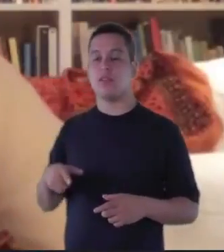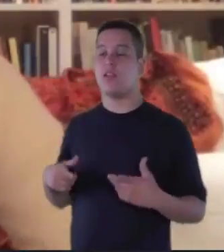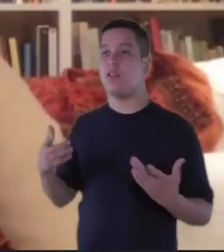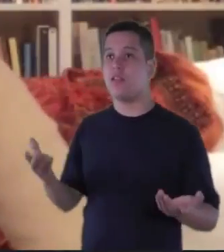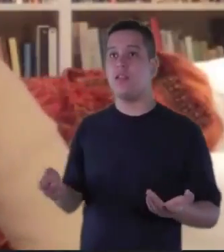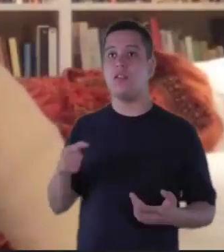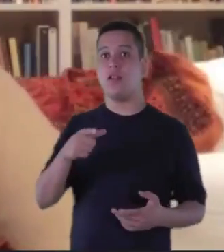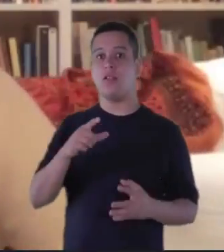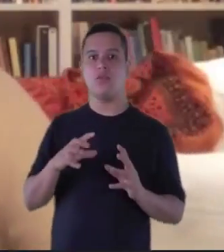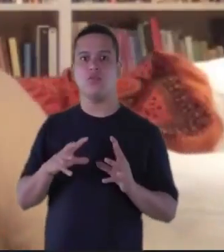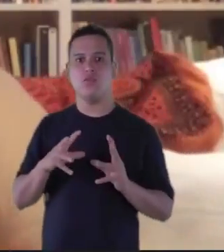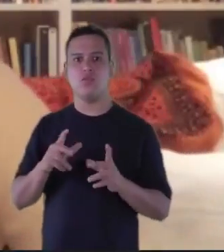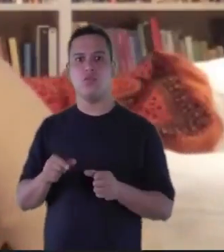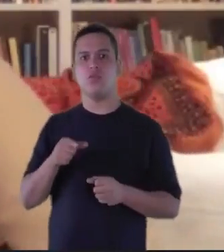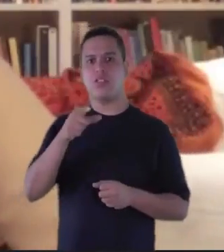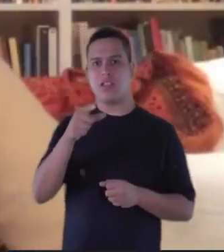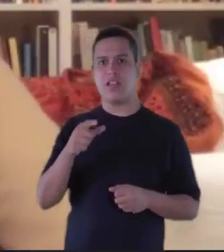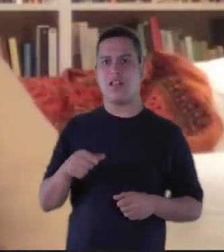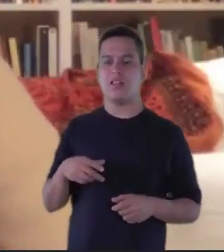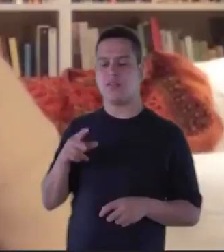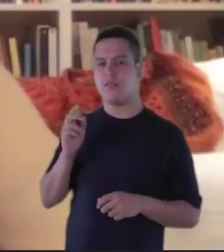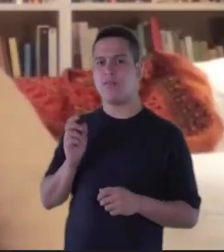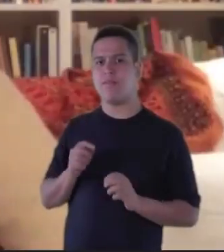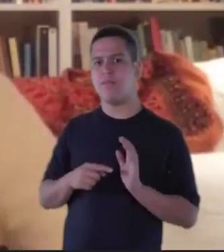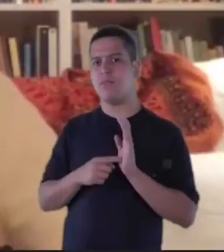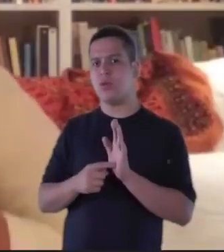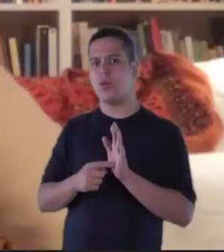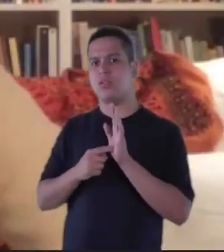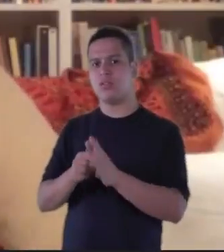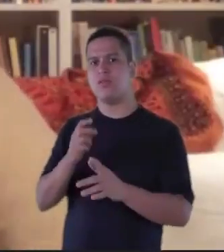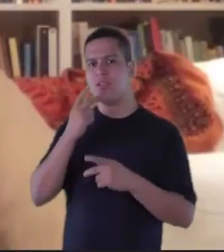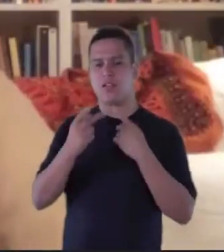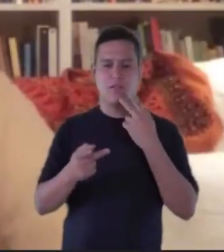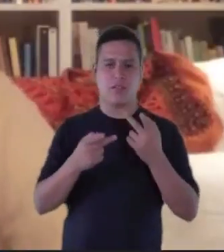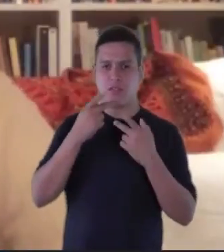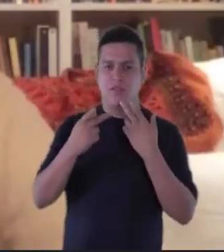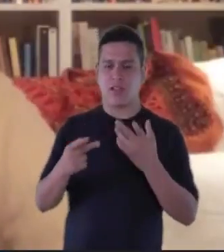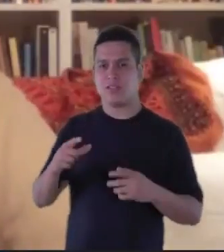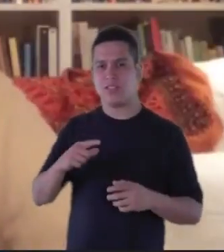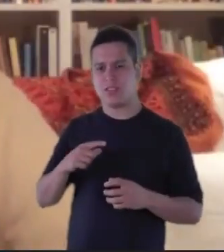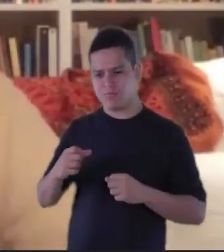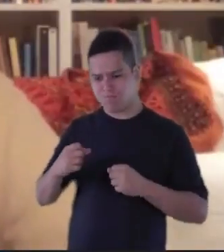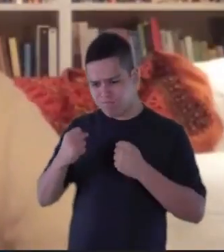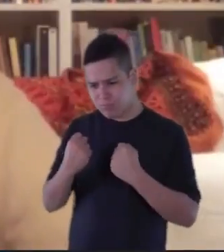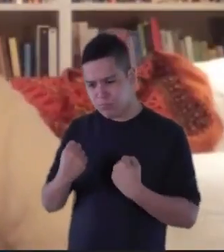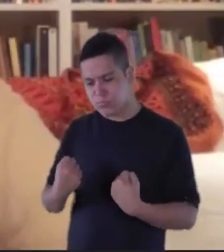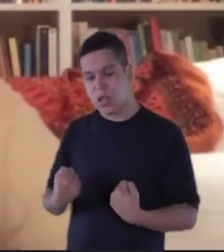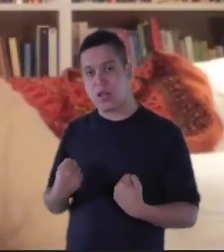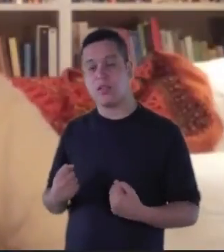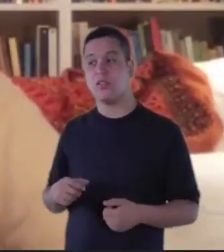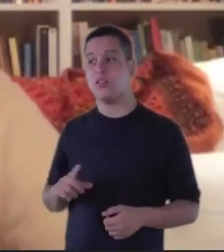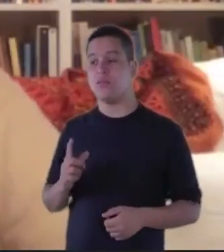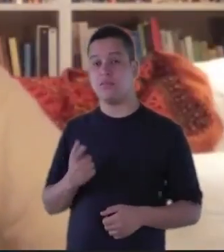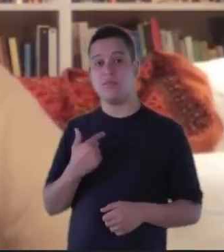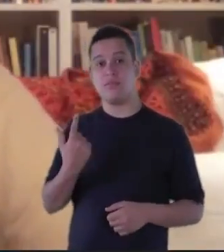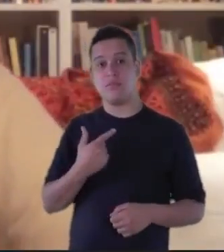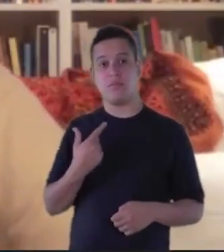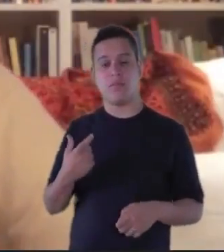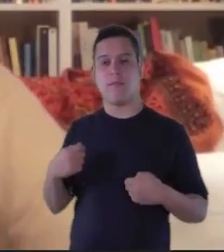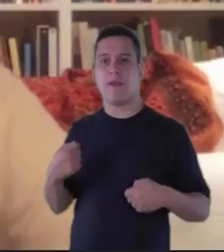que alimenta eles também, esse ressentimento, eles vão com uma força muito grande. Então, a gente tem que